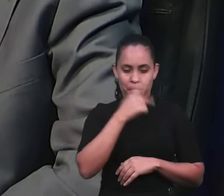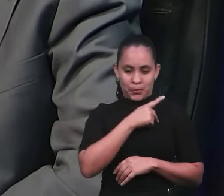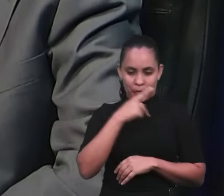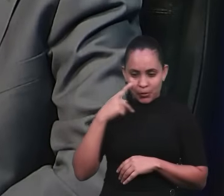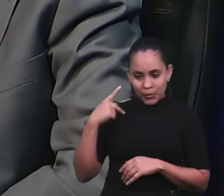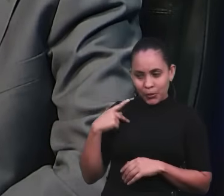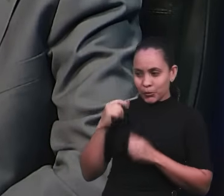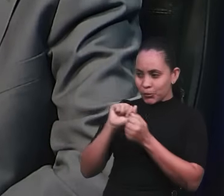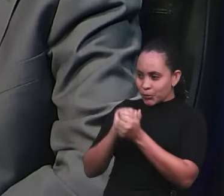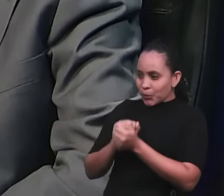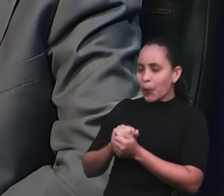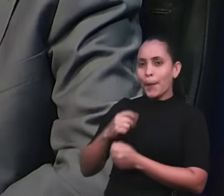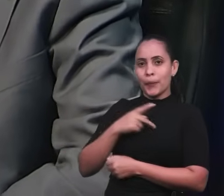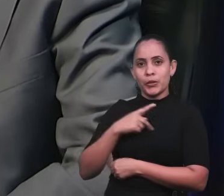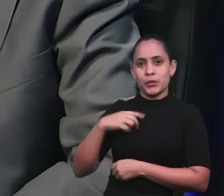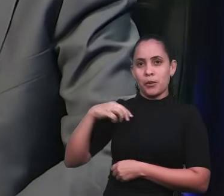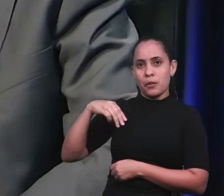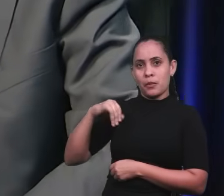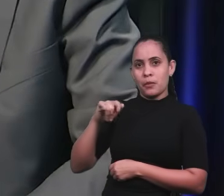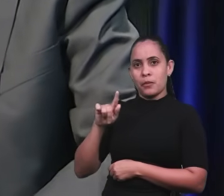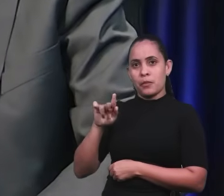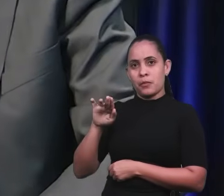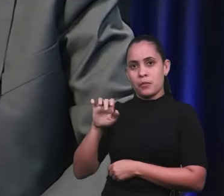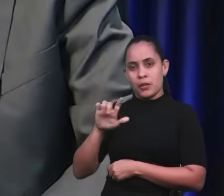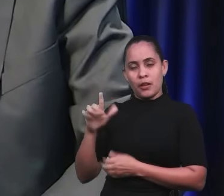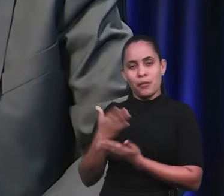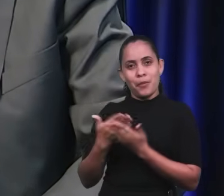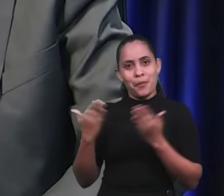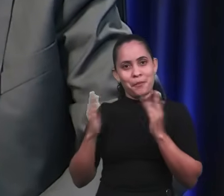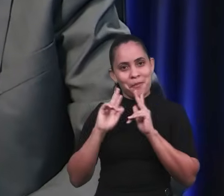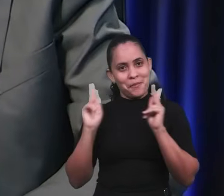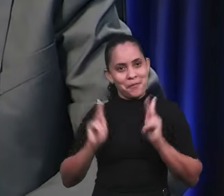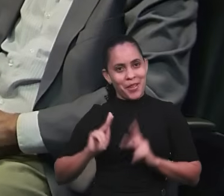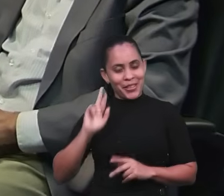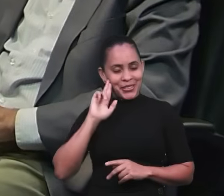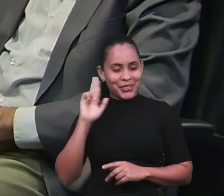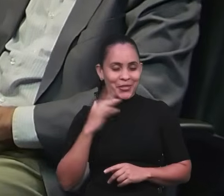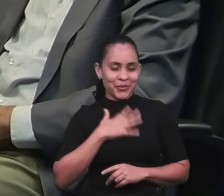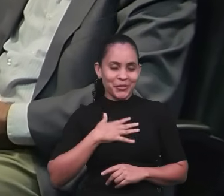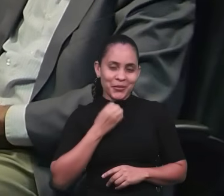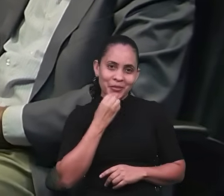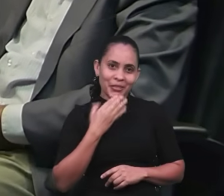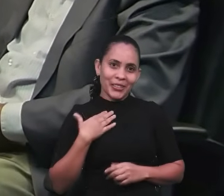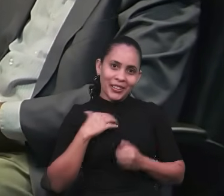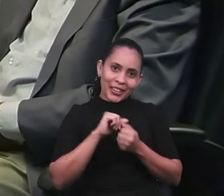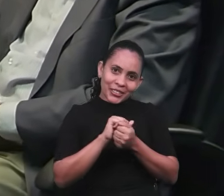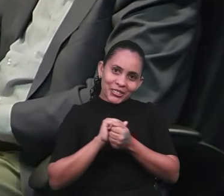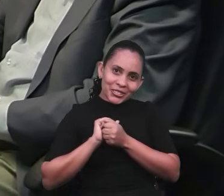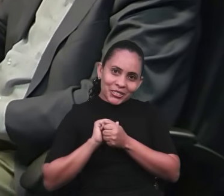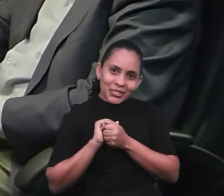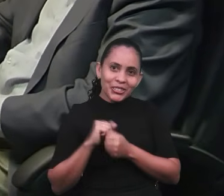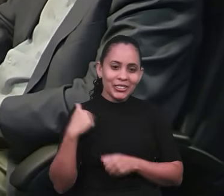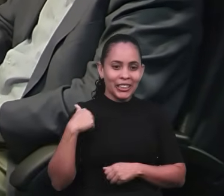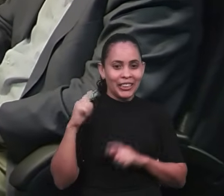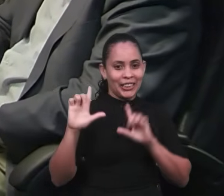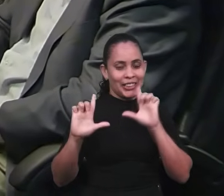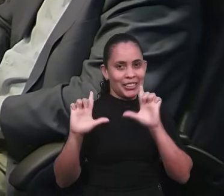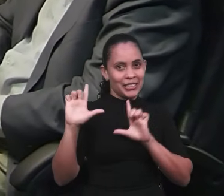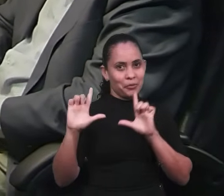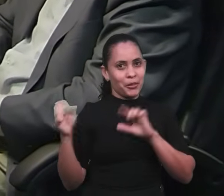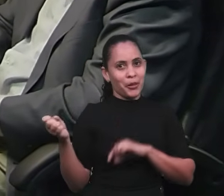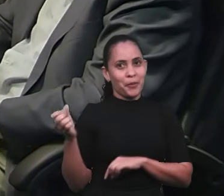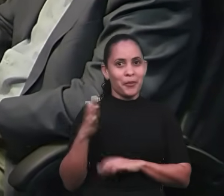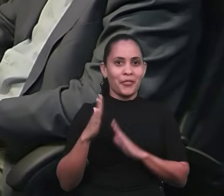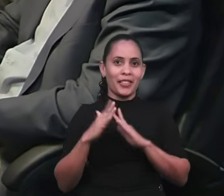que nos acompanha aqui. A paz do Senhor, irmãos, um grande prazer estarmos juntos, mas nesse novo programa